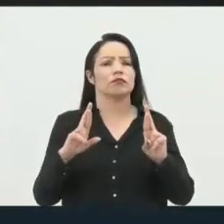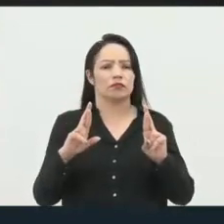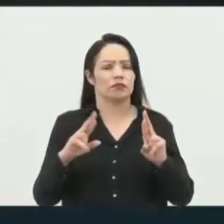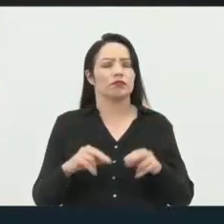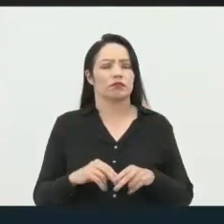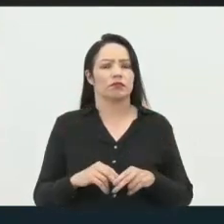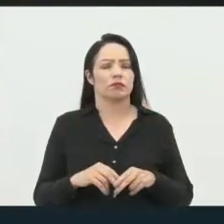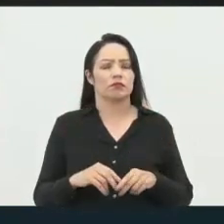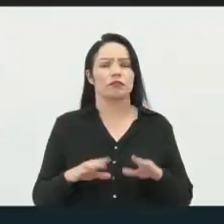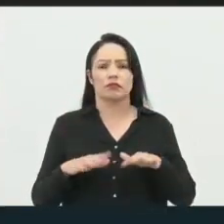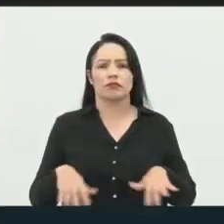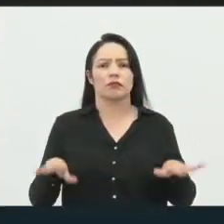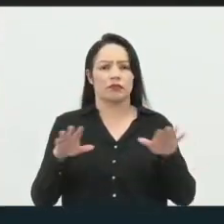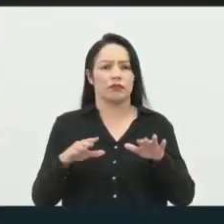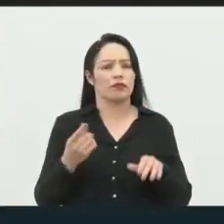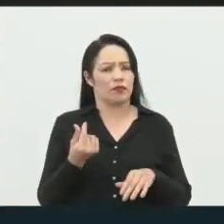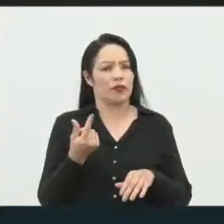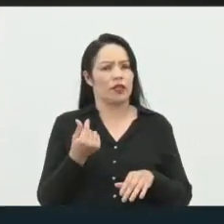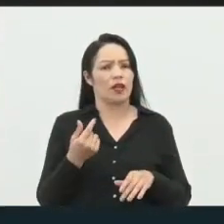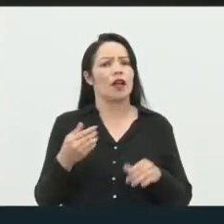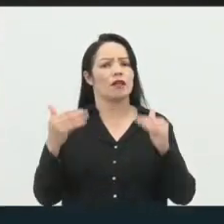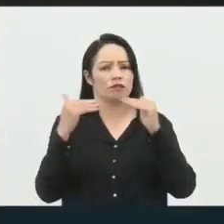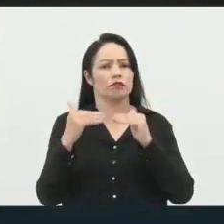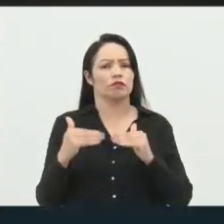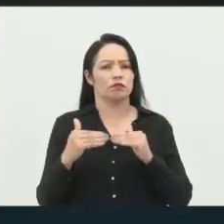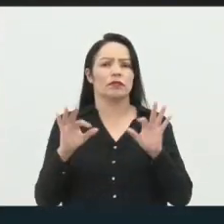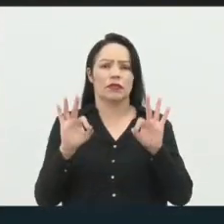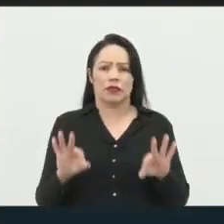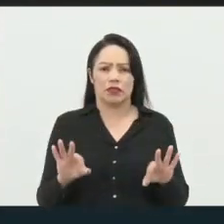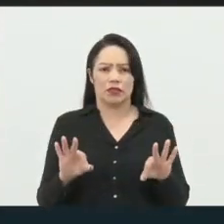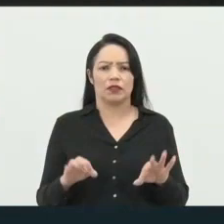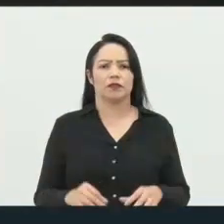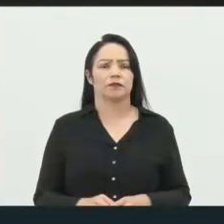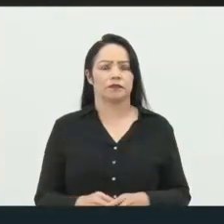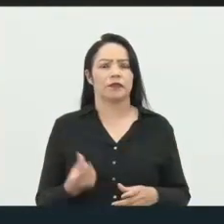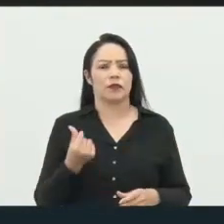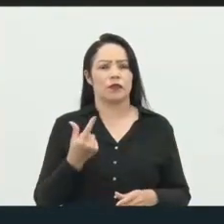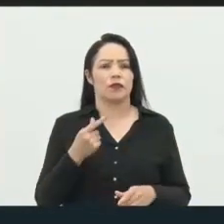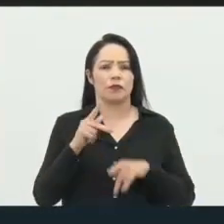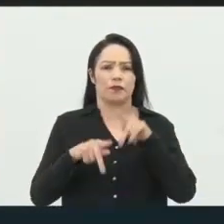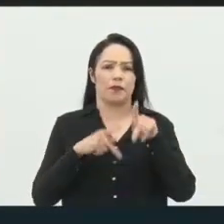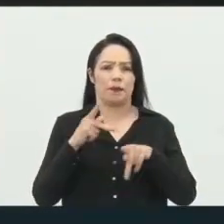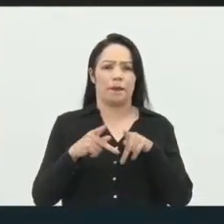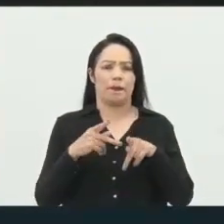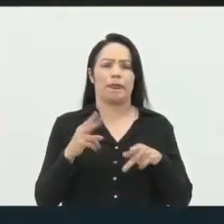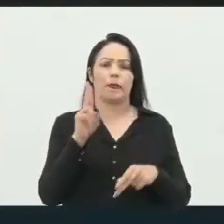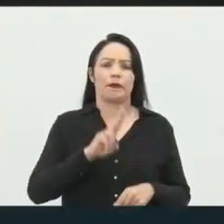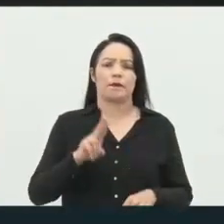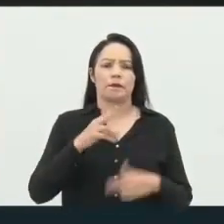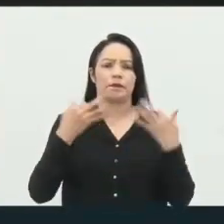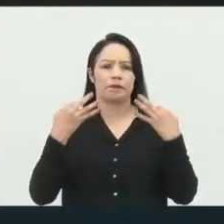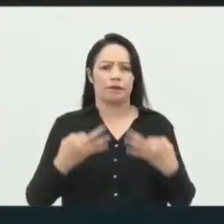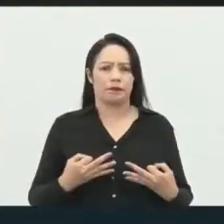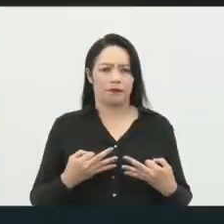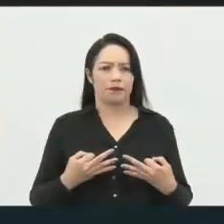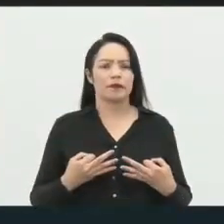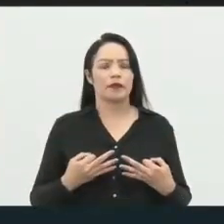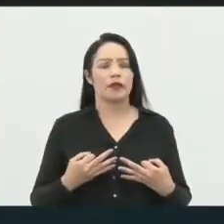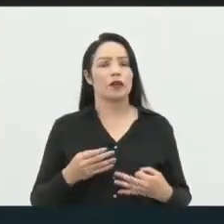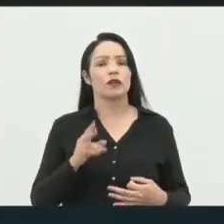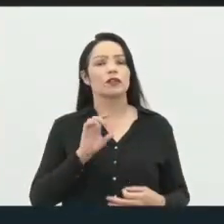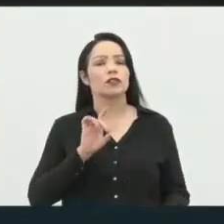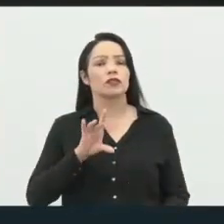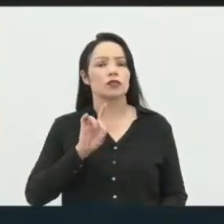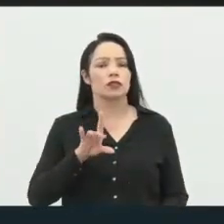valer todo o nosso dinheiro público fazer valer todo recurso público e não simplesmente fazer uma impressão